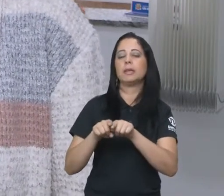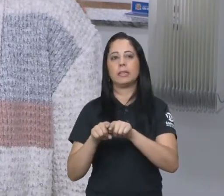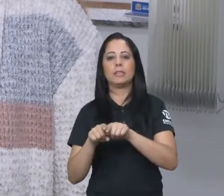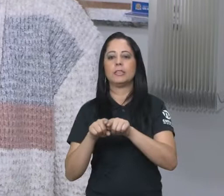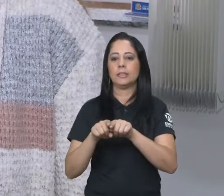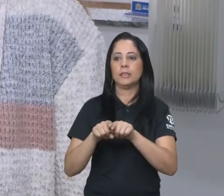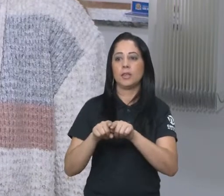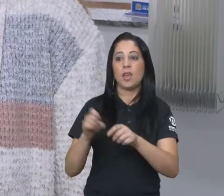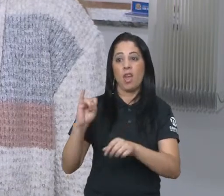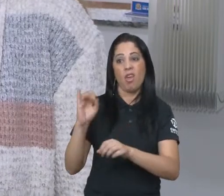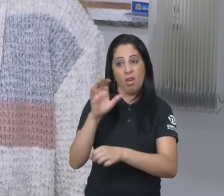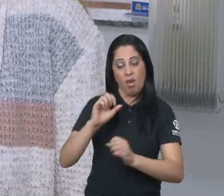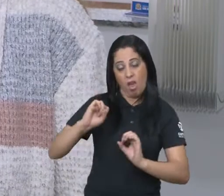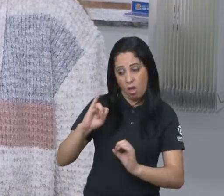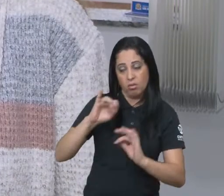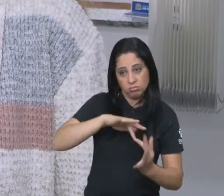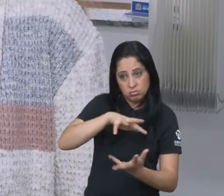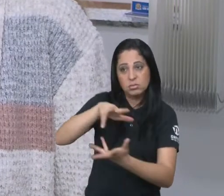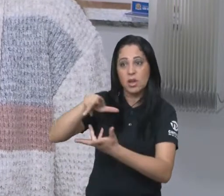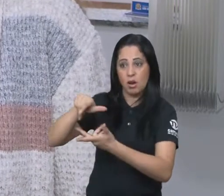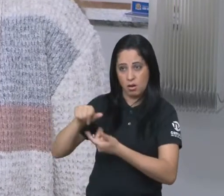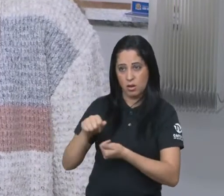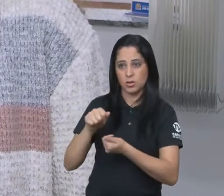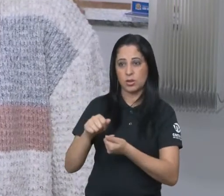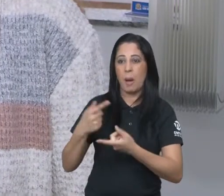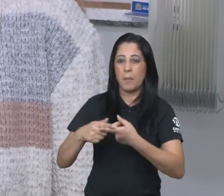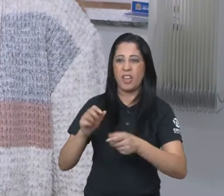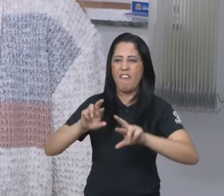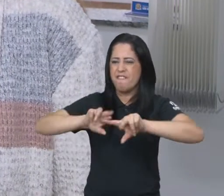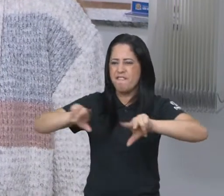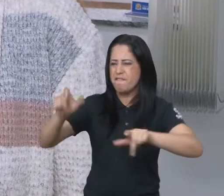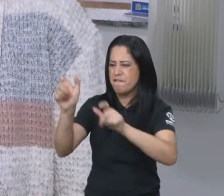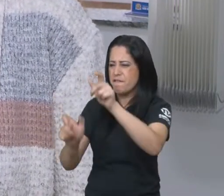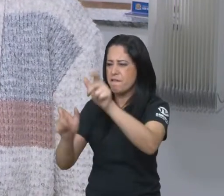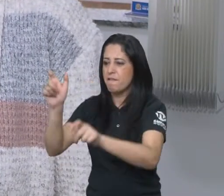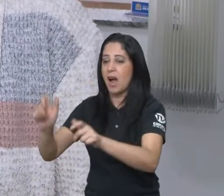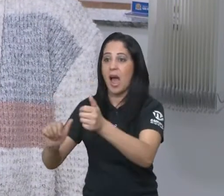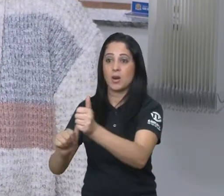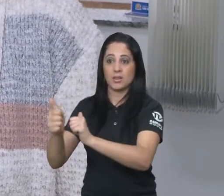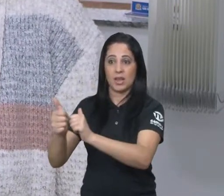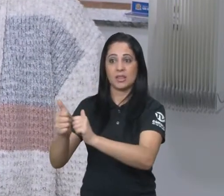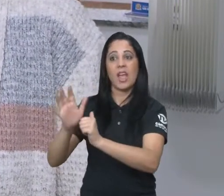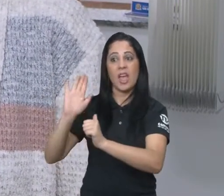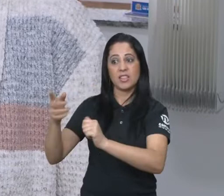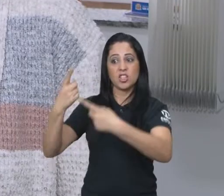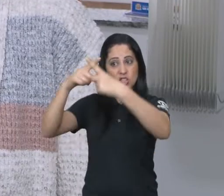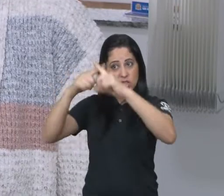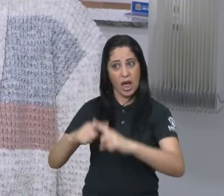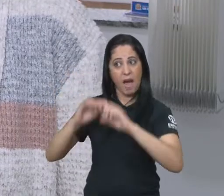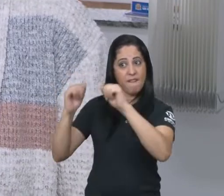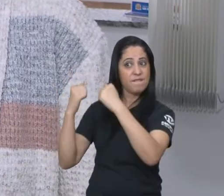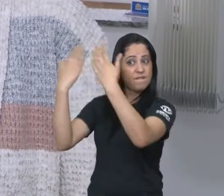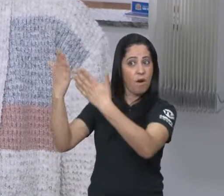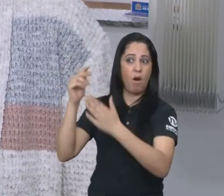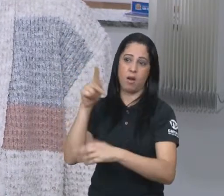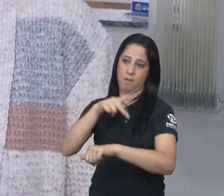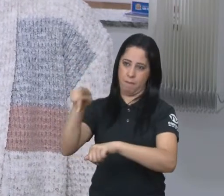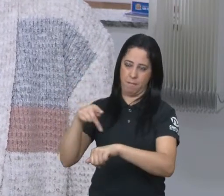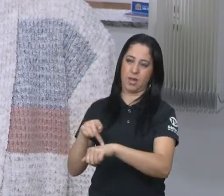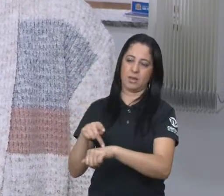regional, mas até do ponto de vista internacional, porque muitos atletas eles já